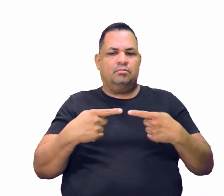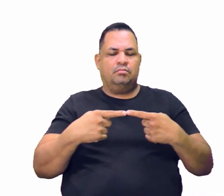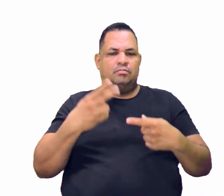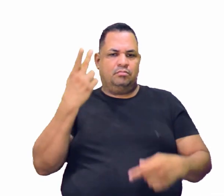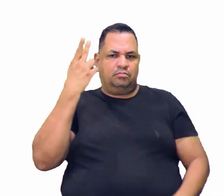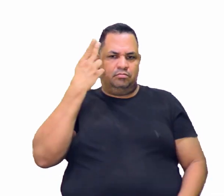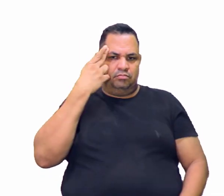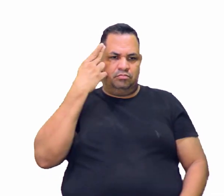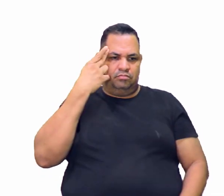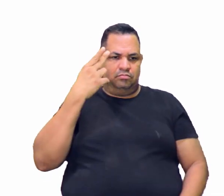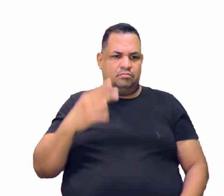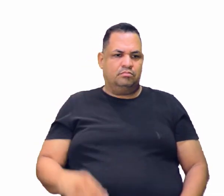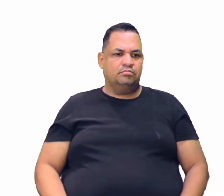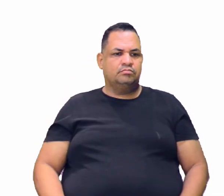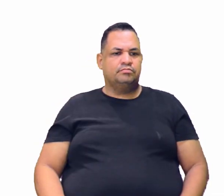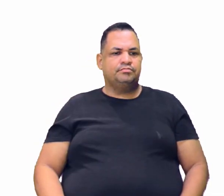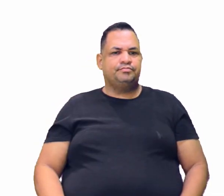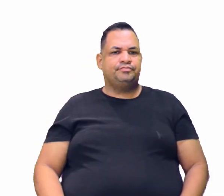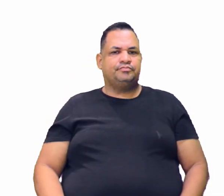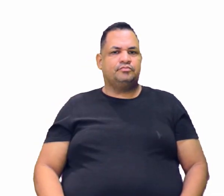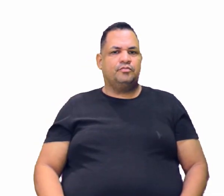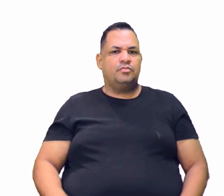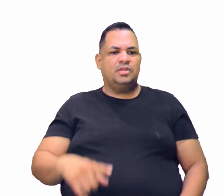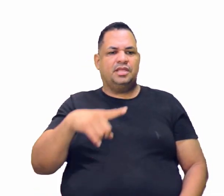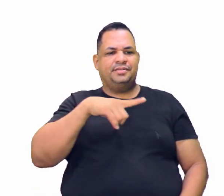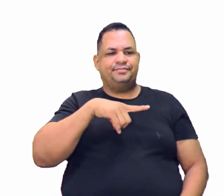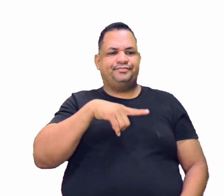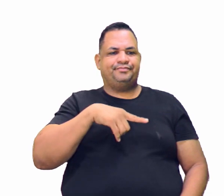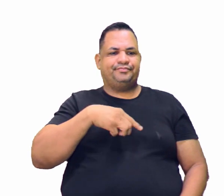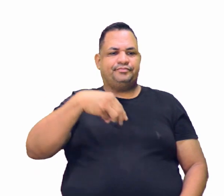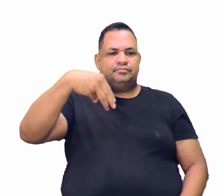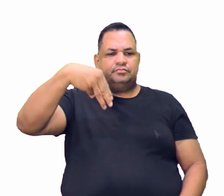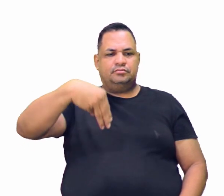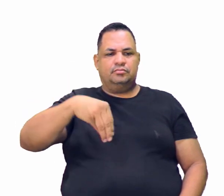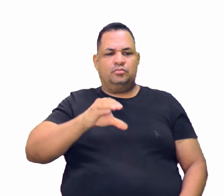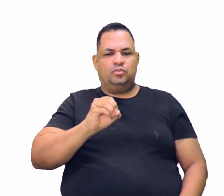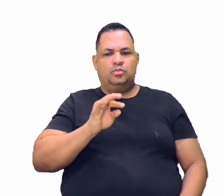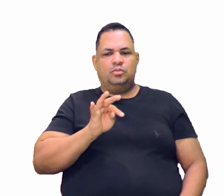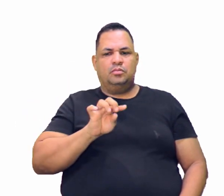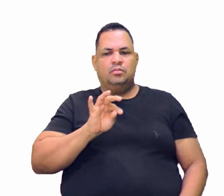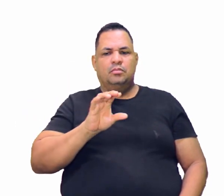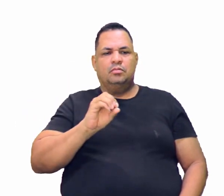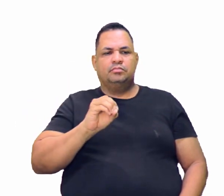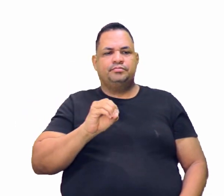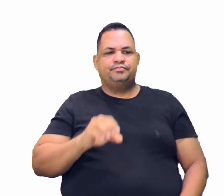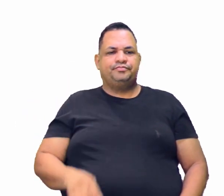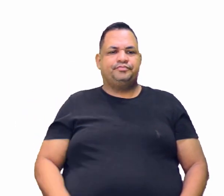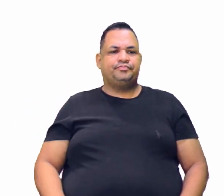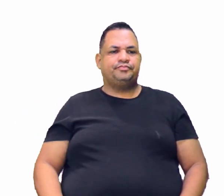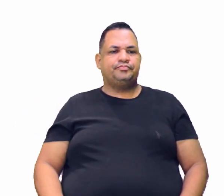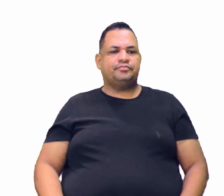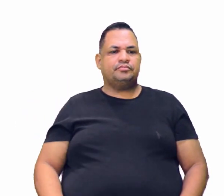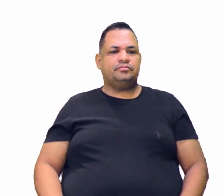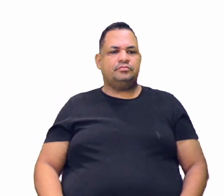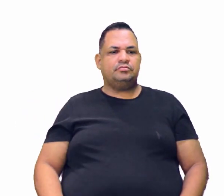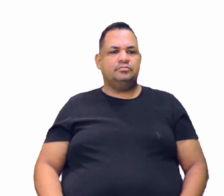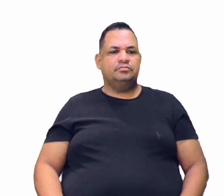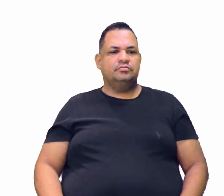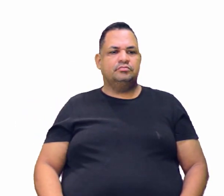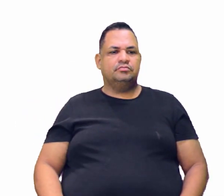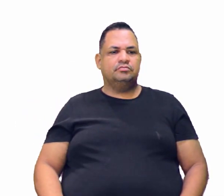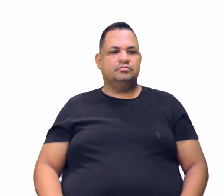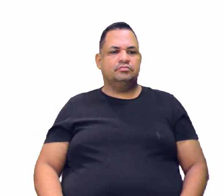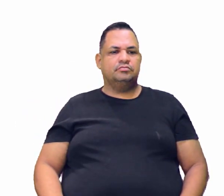normalmente. Agora nós temos aqui, para vocês, foi um dado